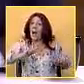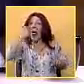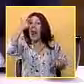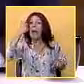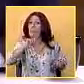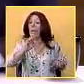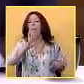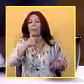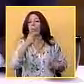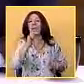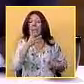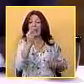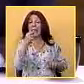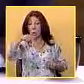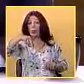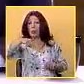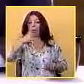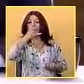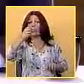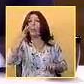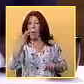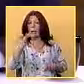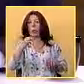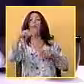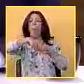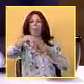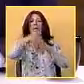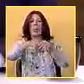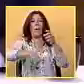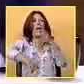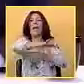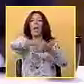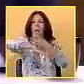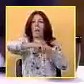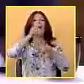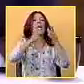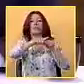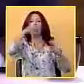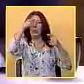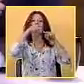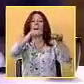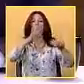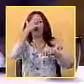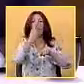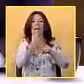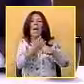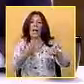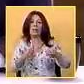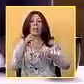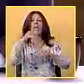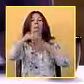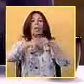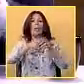eu disser que no dia 13 de junho de 2004 houve eleições europeias, as pessoas sabem, foi na véspera das eleições